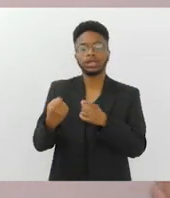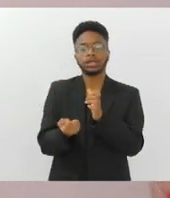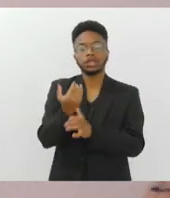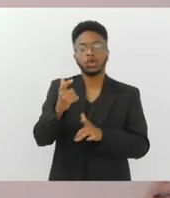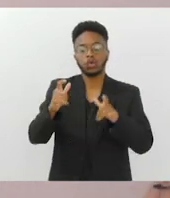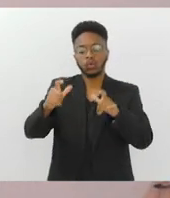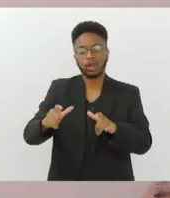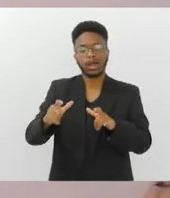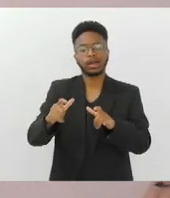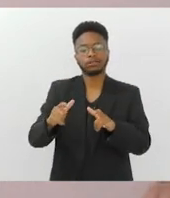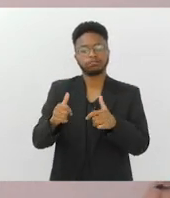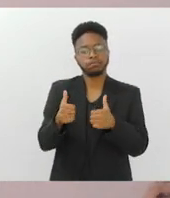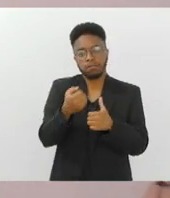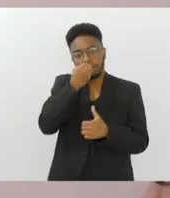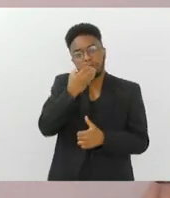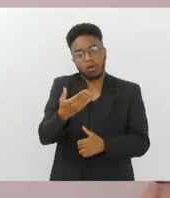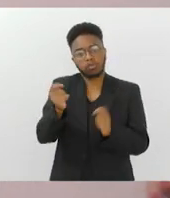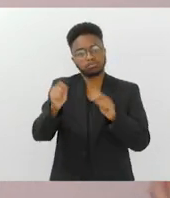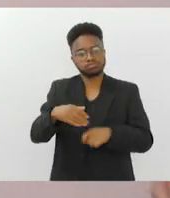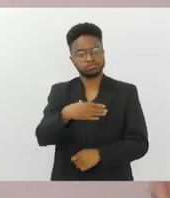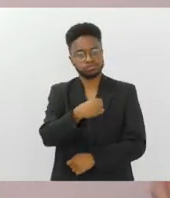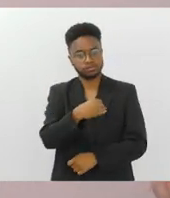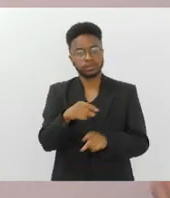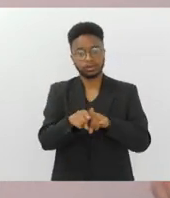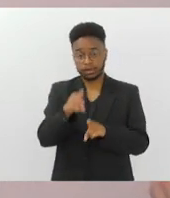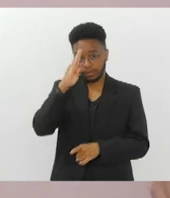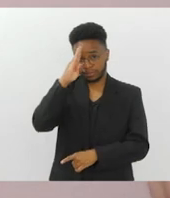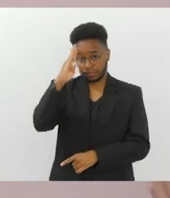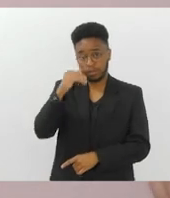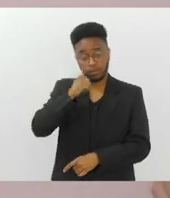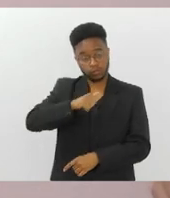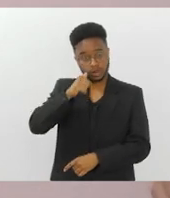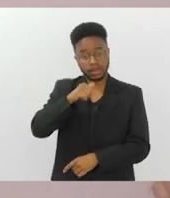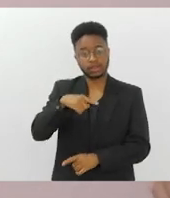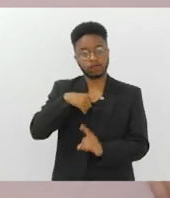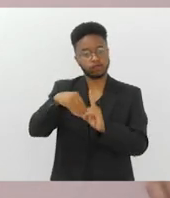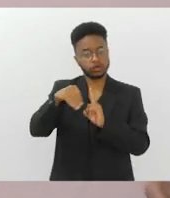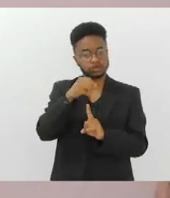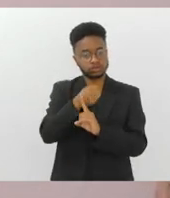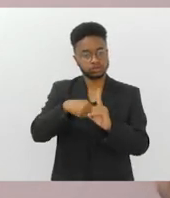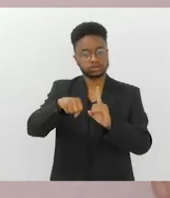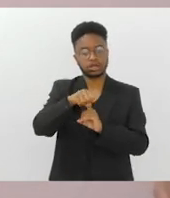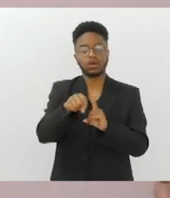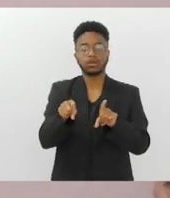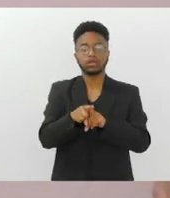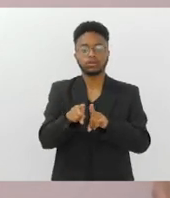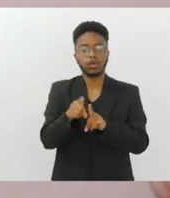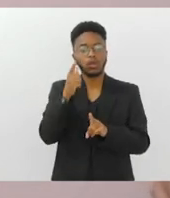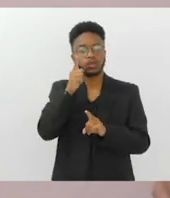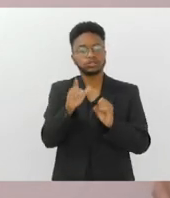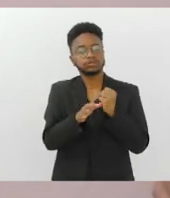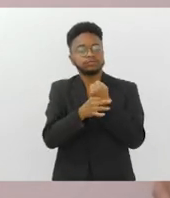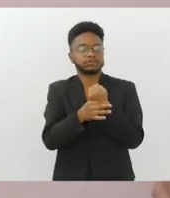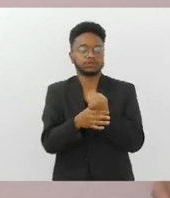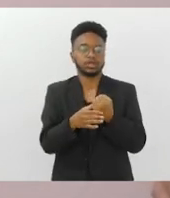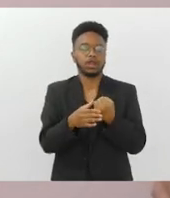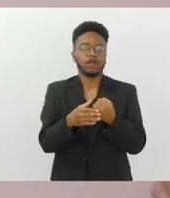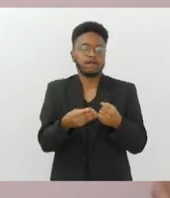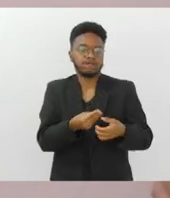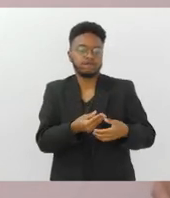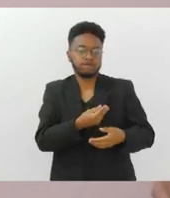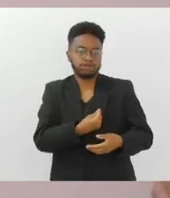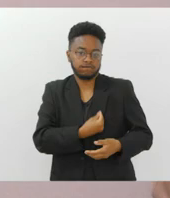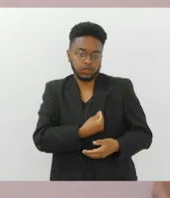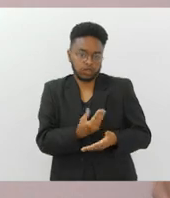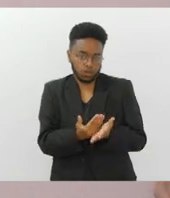amamentação, especialmente para mulheres em situação de vulnerabilidade social. Garantir um início de vida mais saudável para os nossos